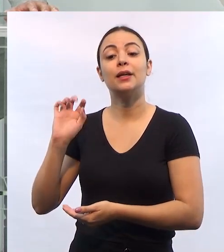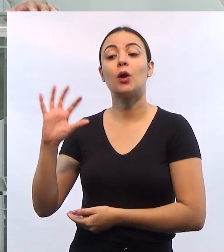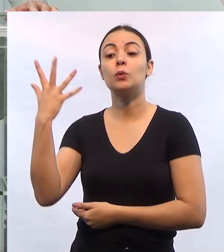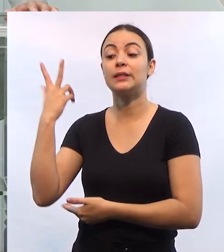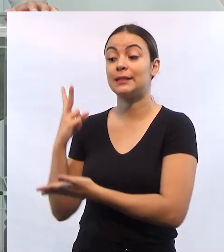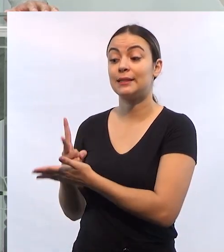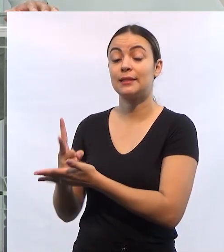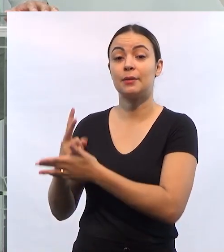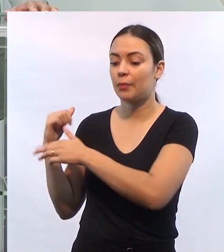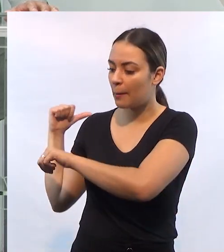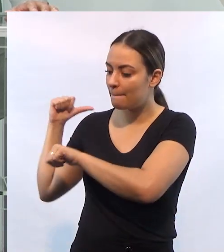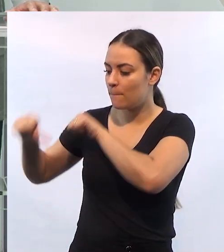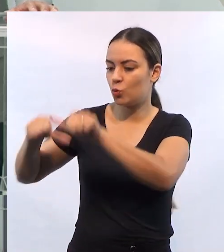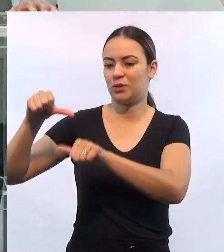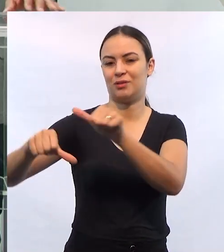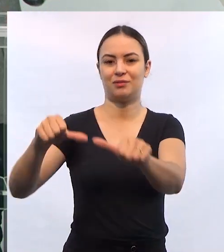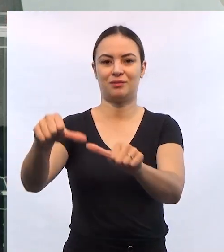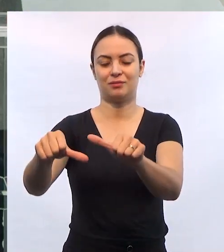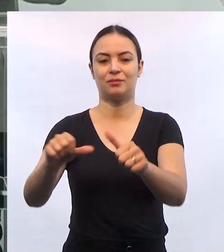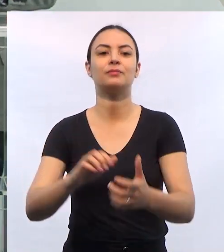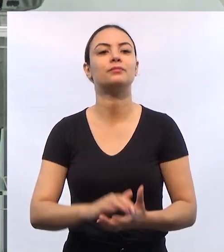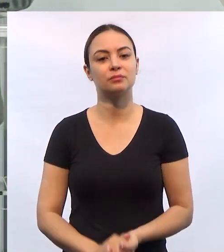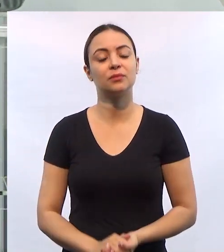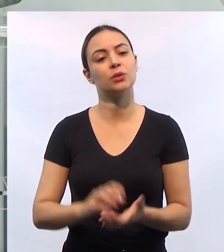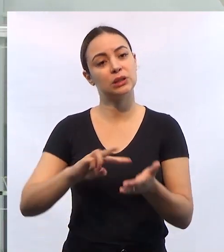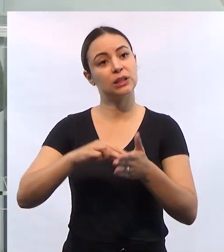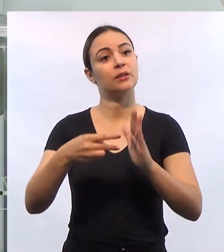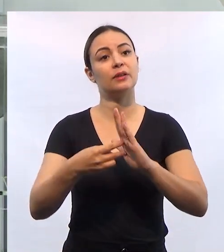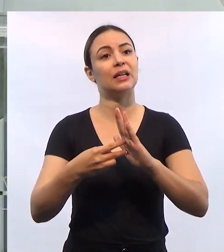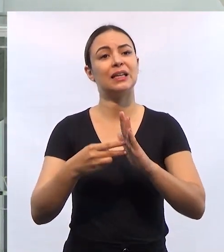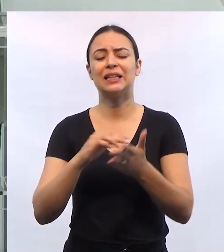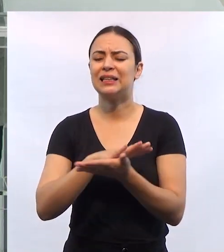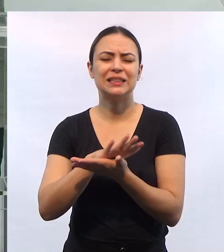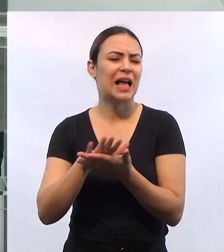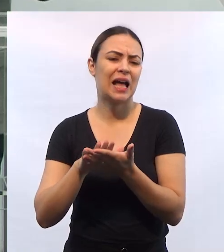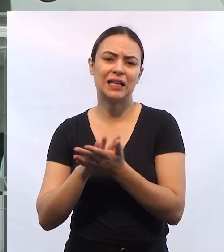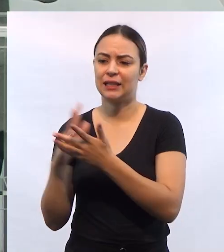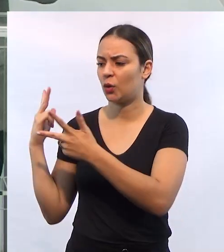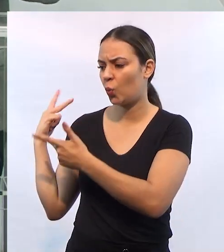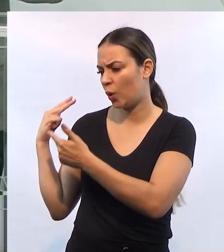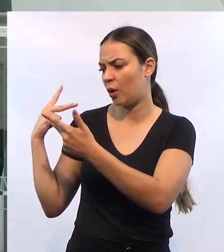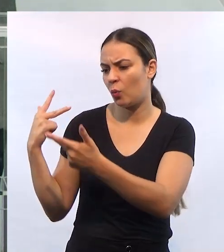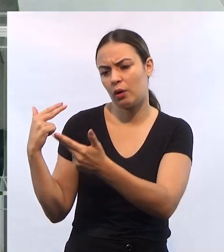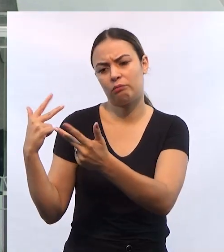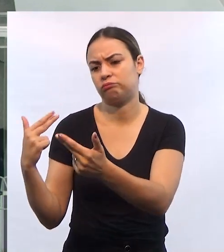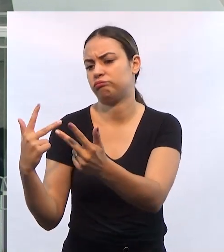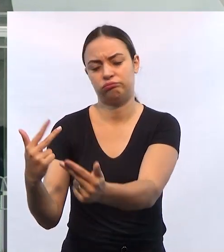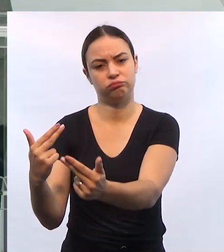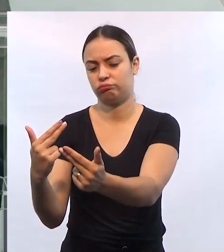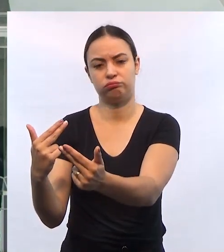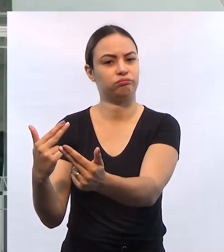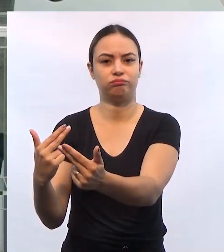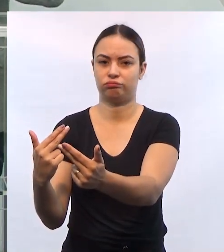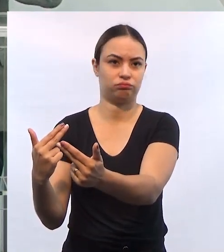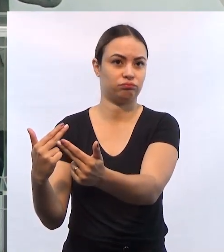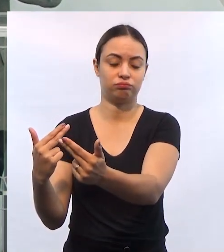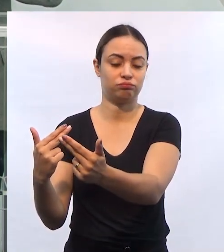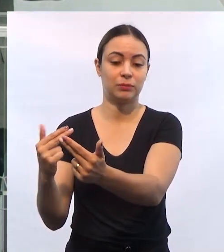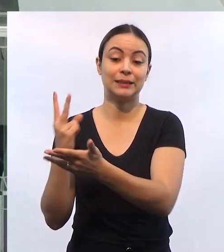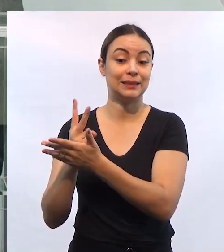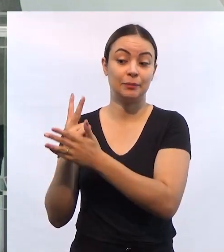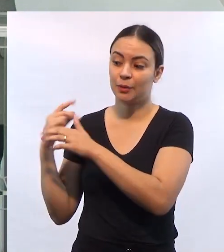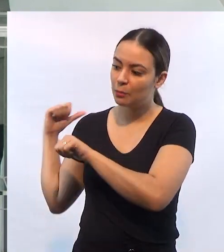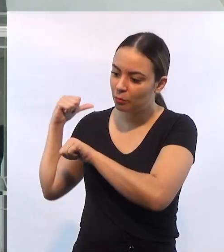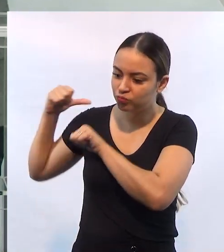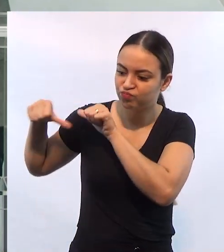um pouco. Nada é permanente, exceto a mudança. Você está em constante mutação? Sim. As organizações estão em constante mutação? Sim.